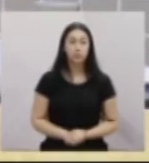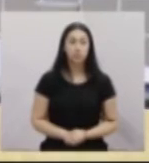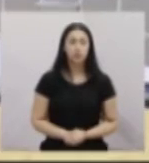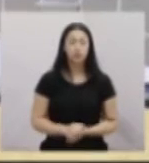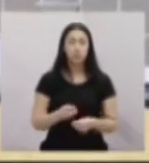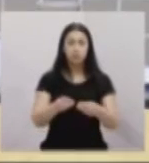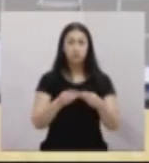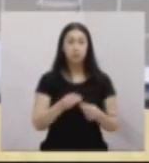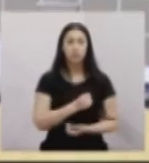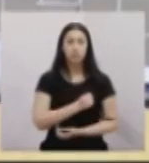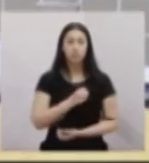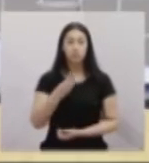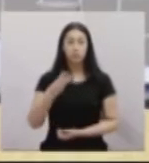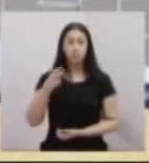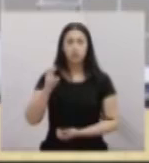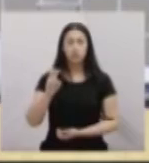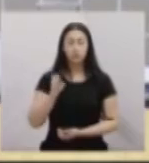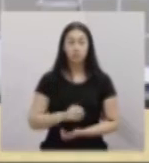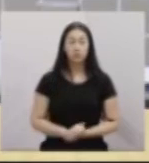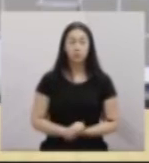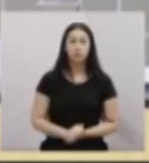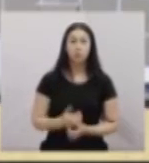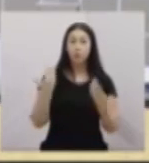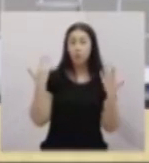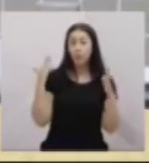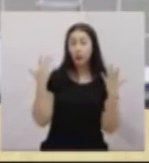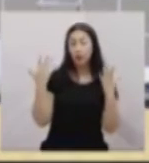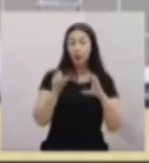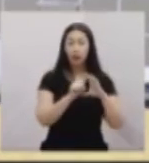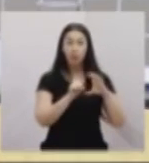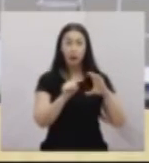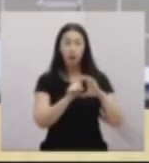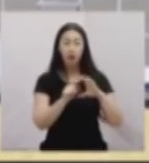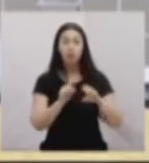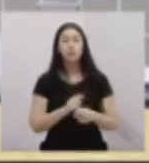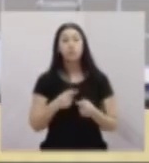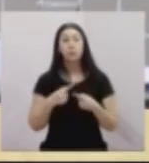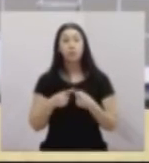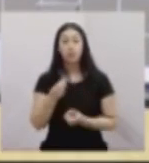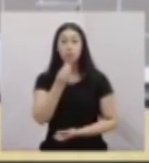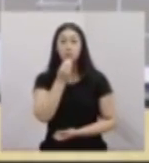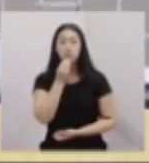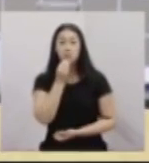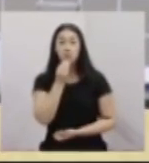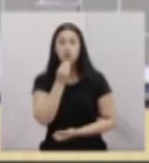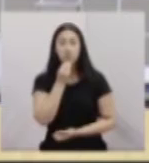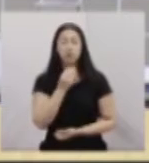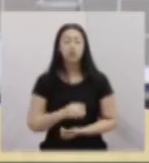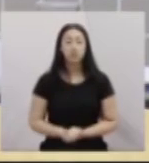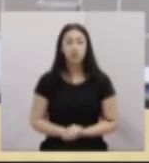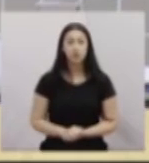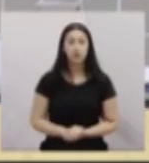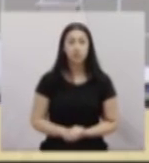Moção número 35. Parabeniza a Santa Casa Misericórdia de Jacareí por oportunidade do transcurso dos